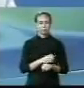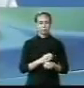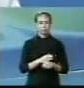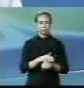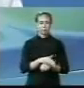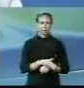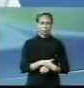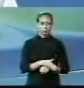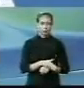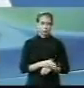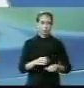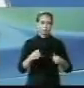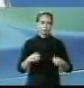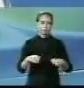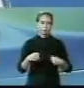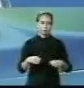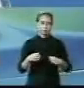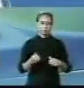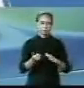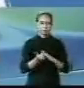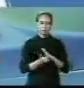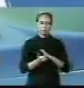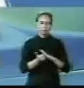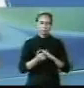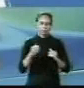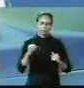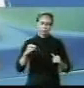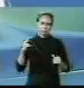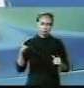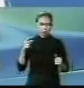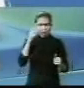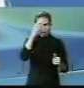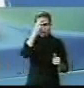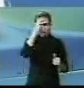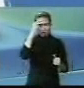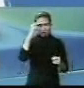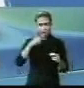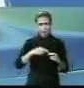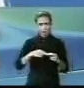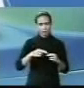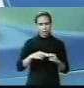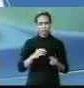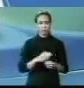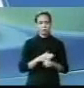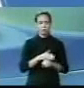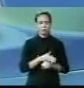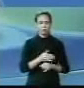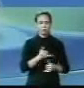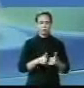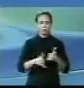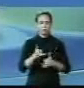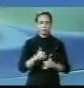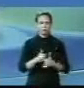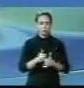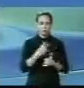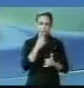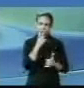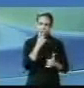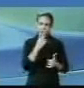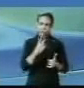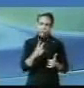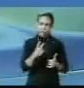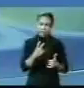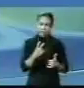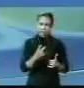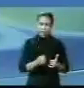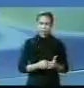da empresa, ou seja, desde com aquele usuário que quer acessar a internet para ver uma receita na internet,